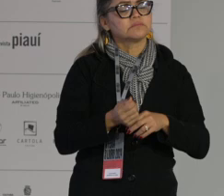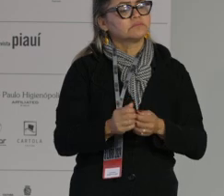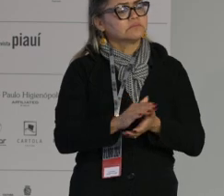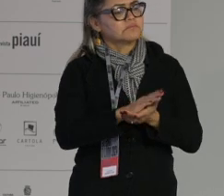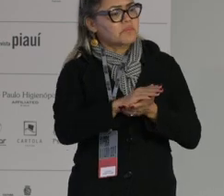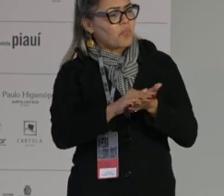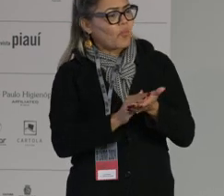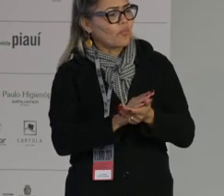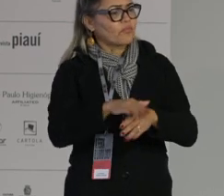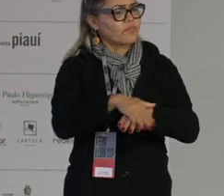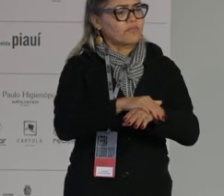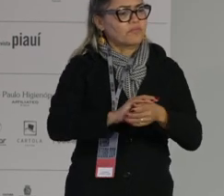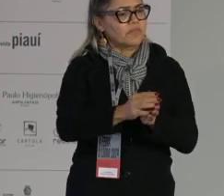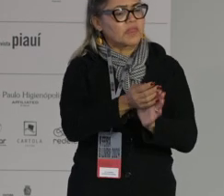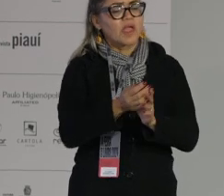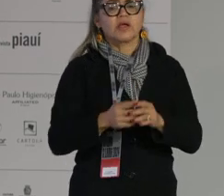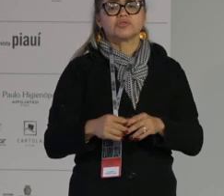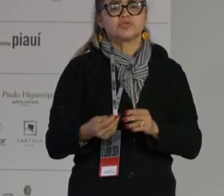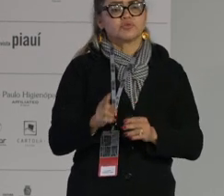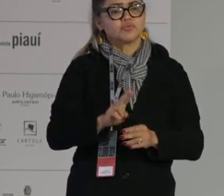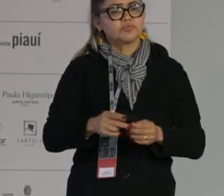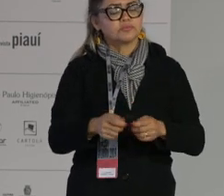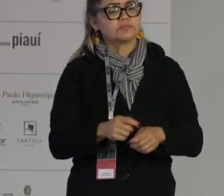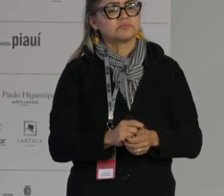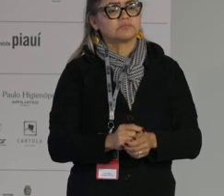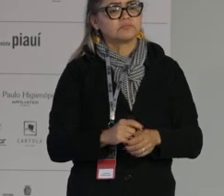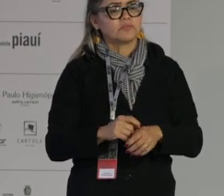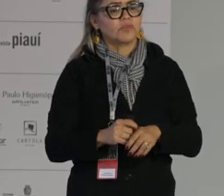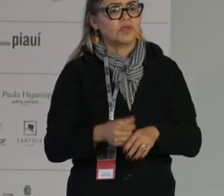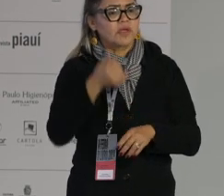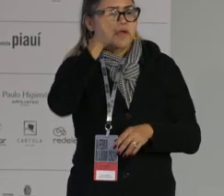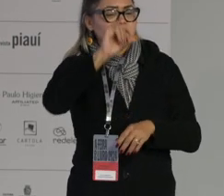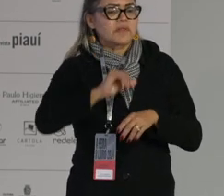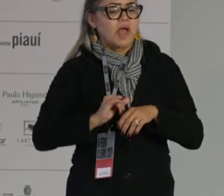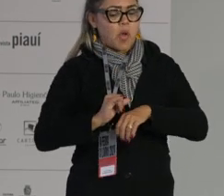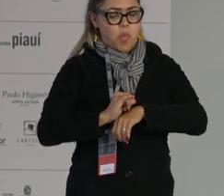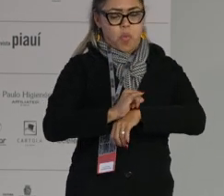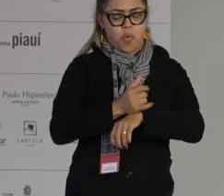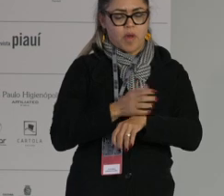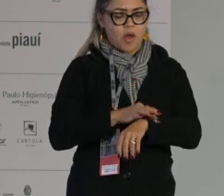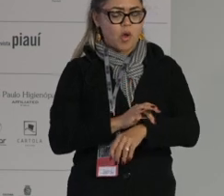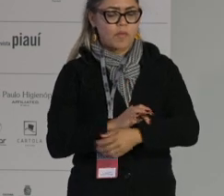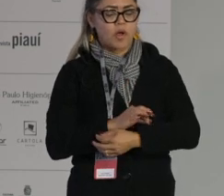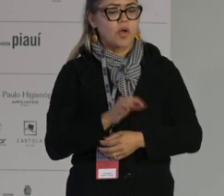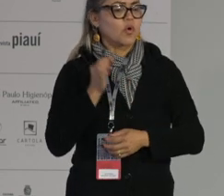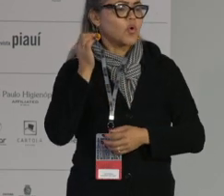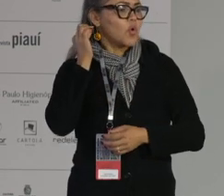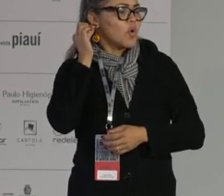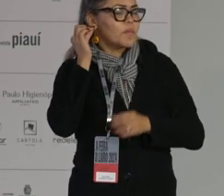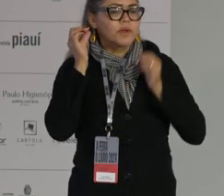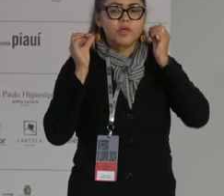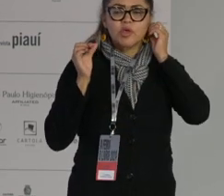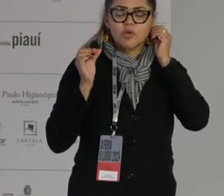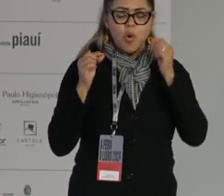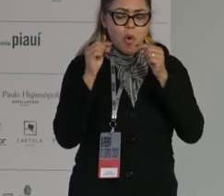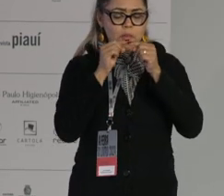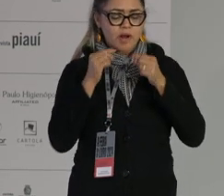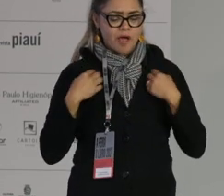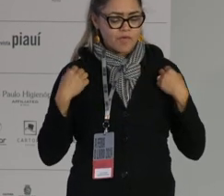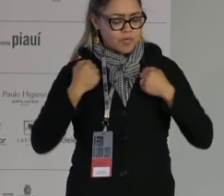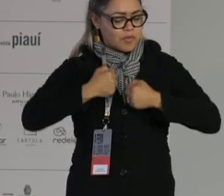antes de se vestir. Não queria engordurar a roupa. O brinco combinava tanto com aquela